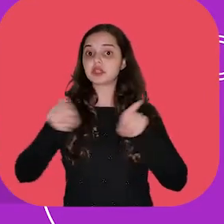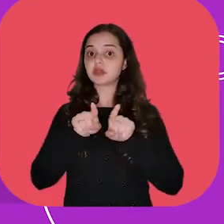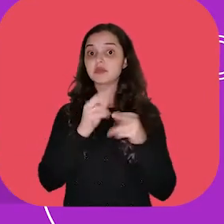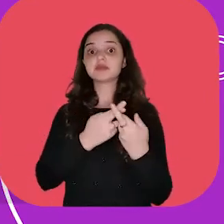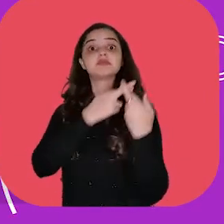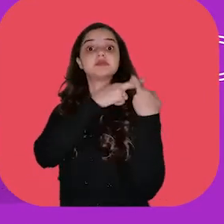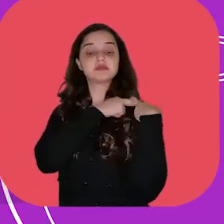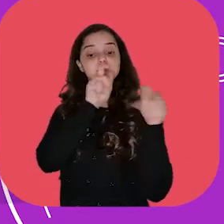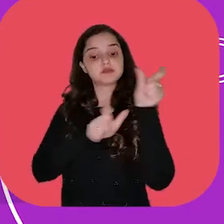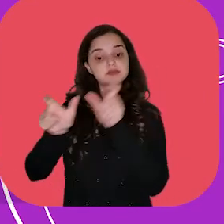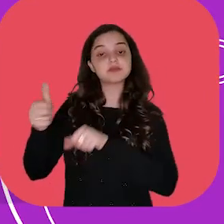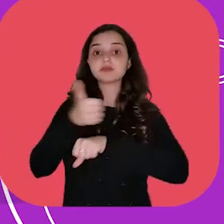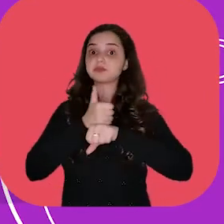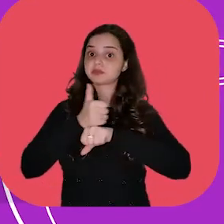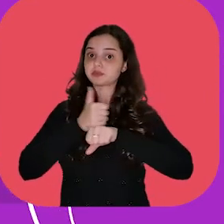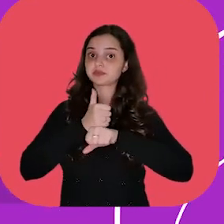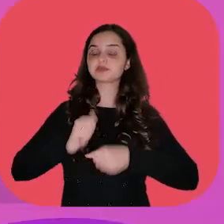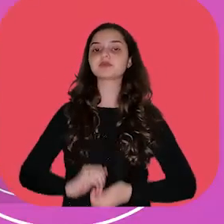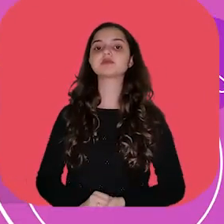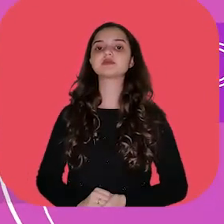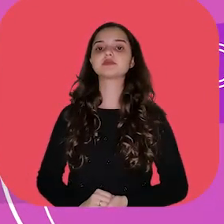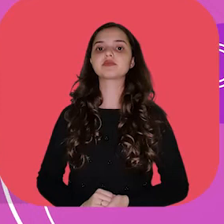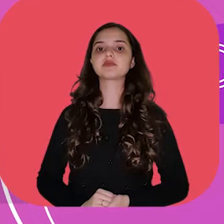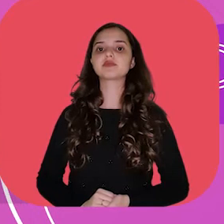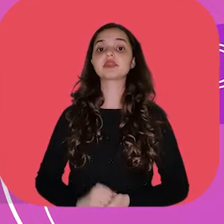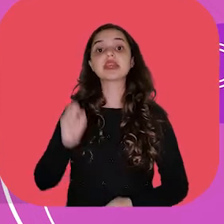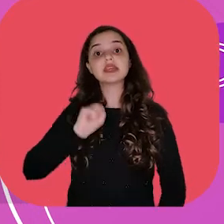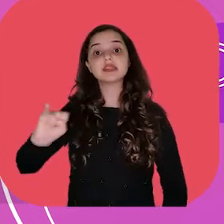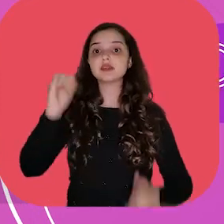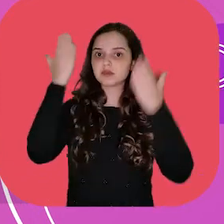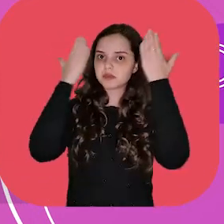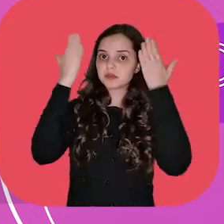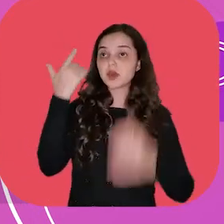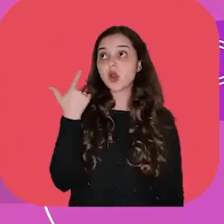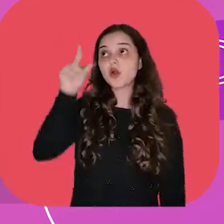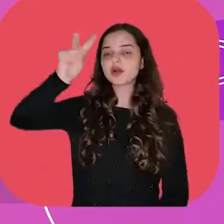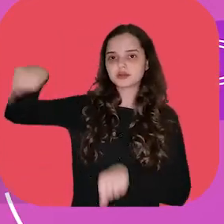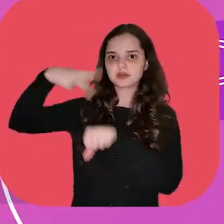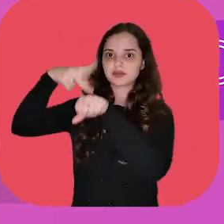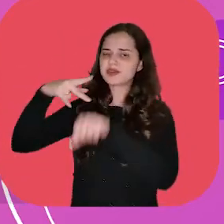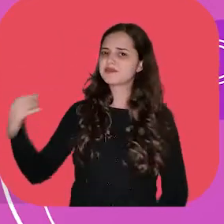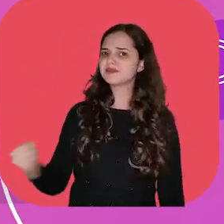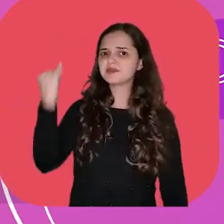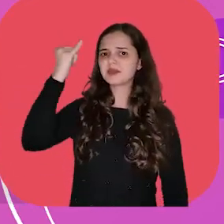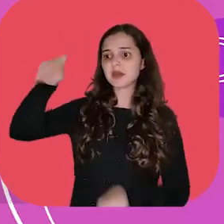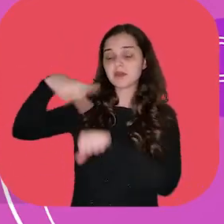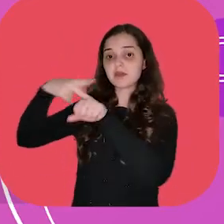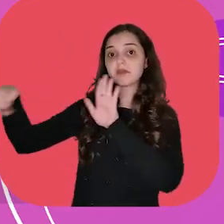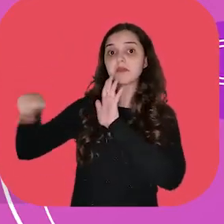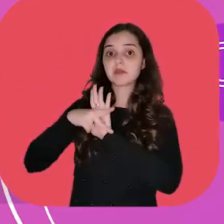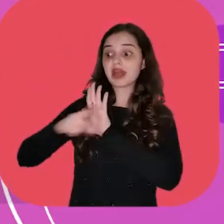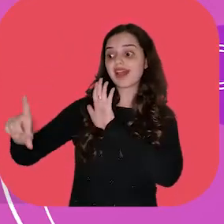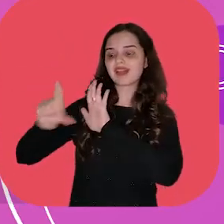e responsabilização de profissionais. Já na atuação como psicóloga fora do Brasil, é necessário seguir